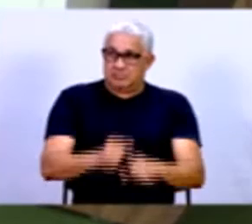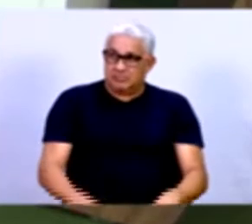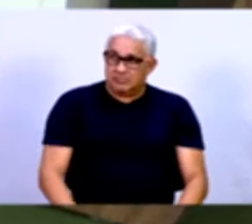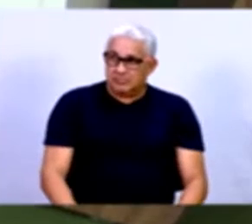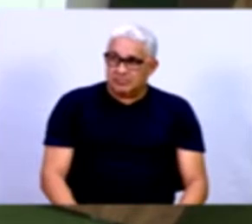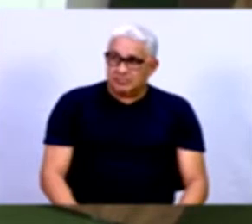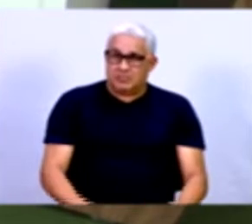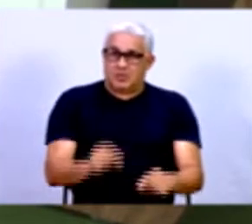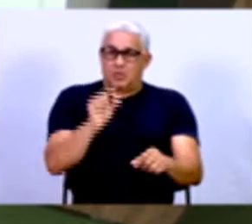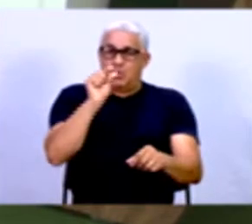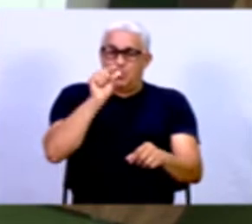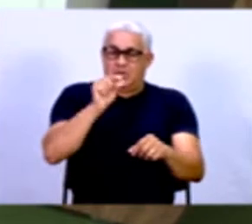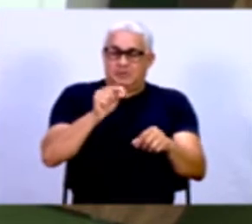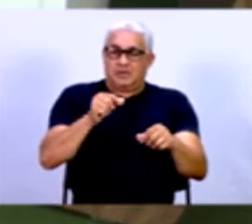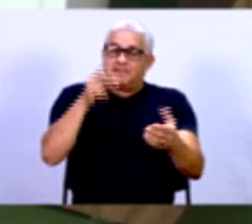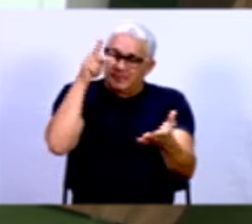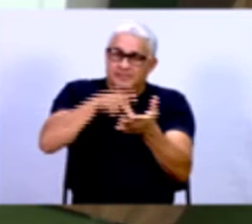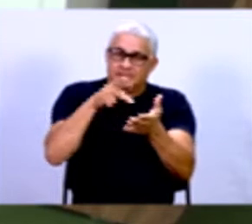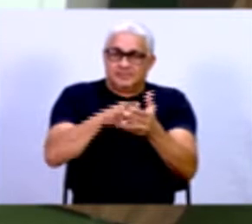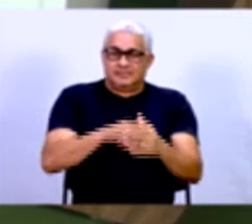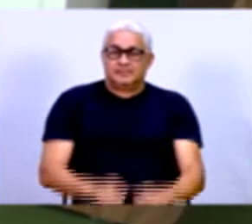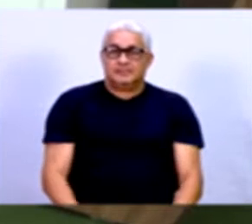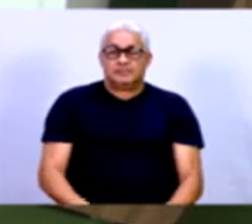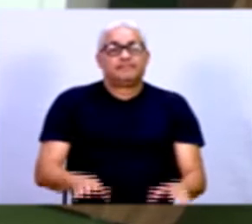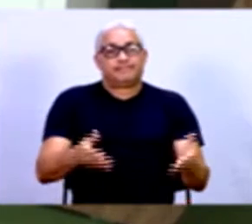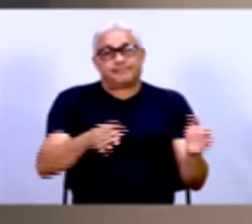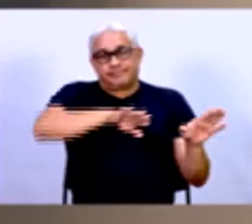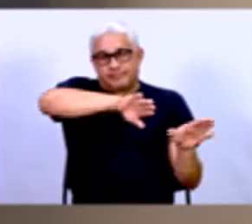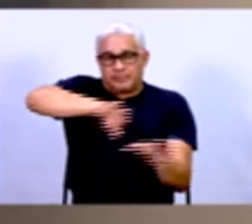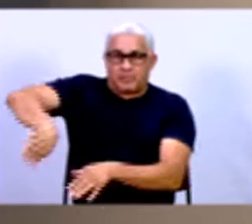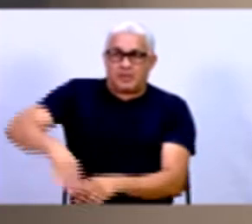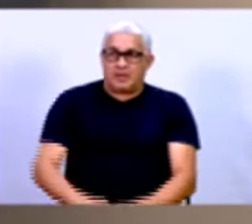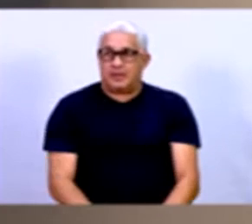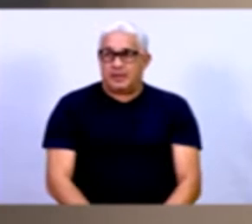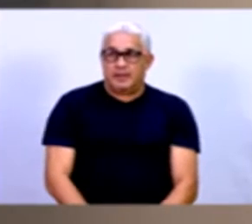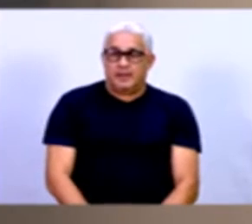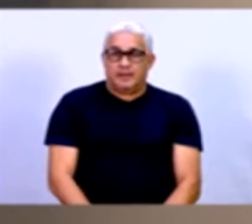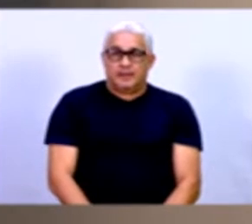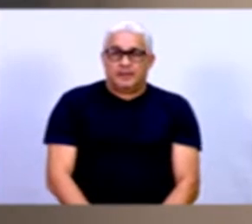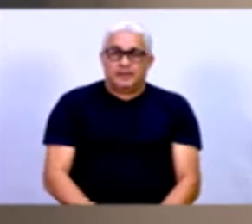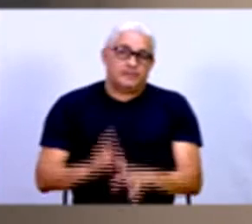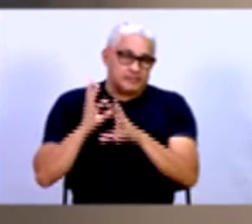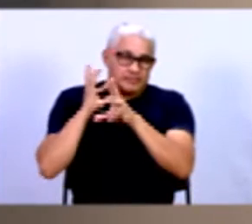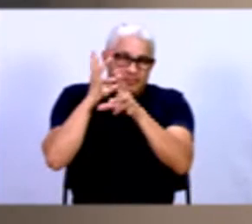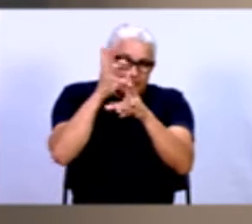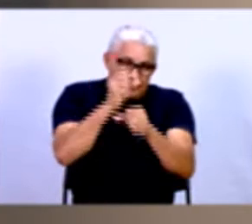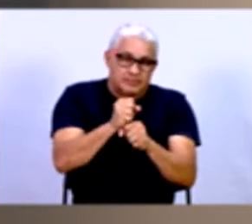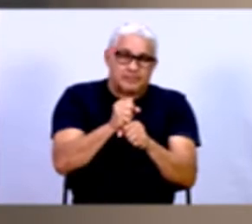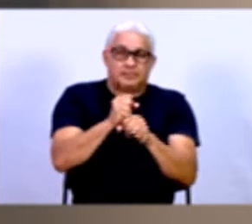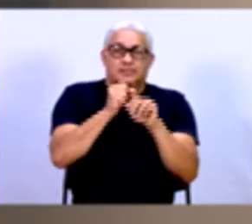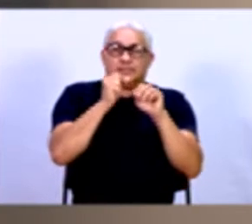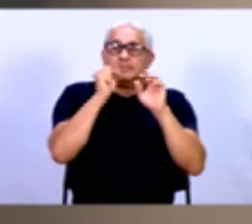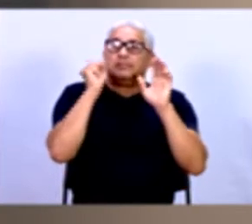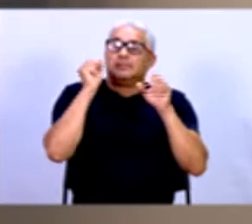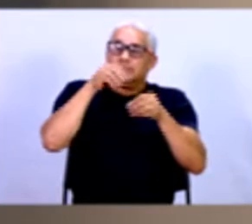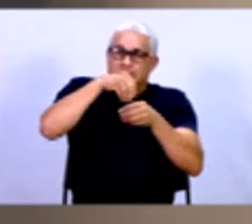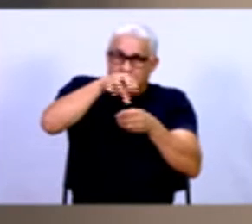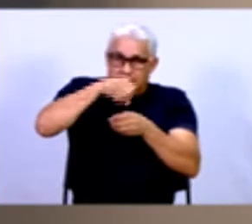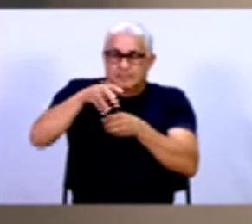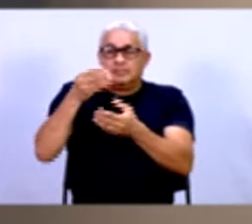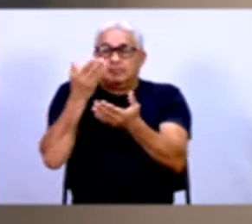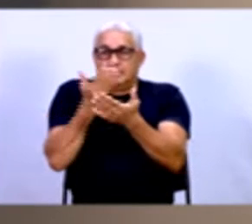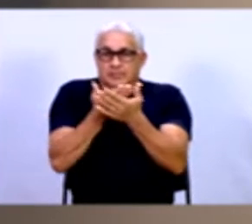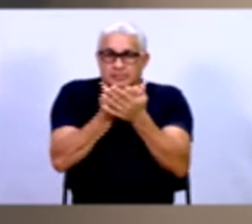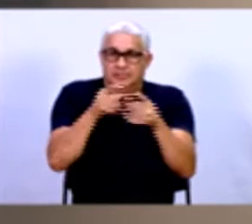um pouquinho aqui na nossa realidade. Então, pessoal, vamos dar uma passada breve aqui no nosso conteúdo dessa aula e